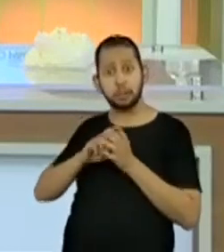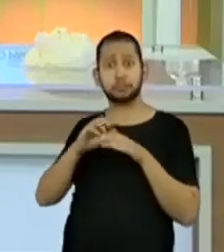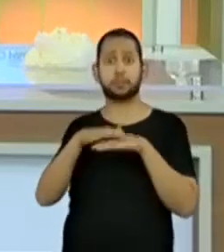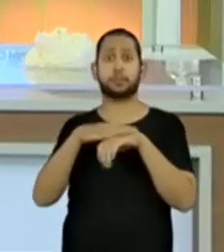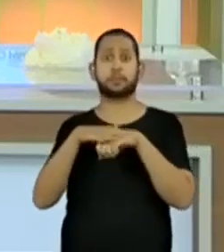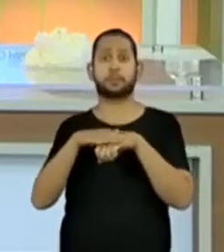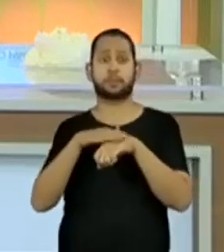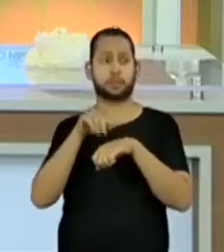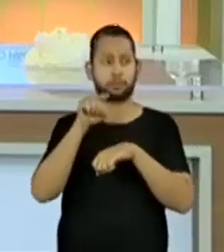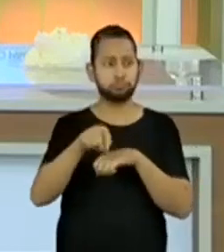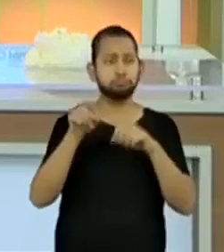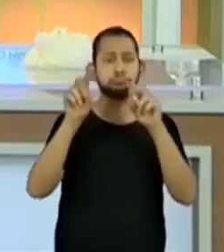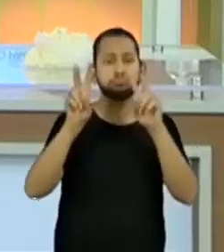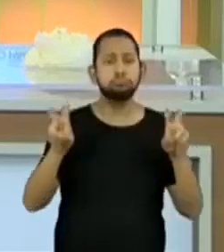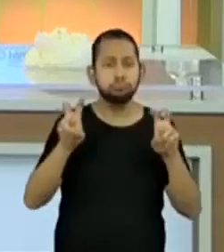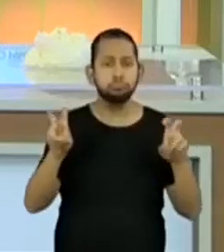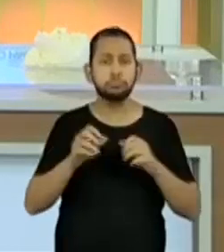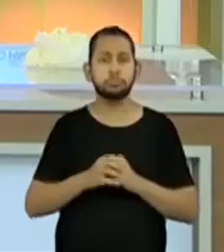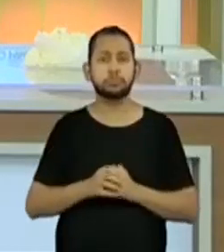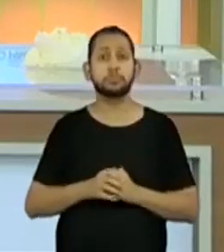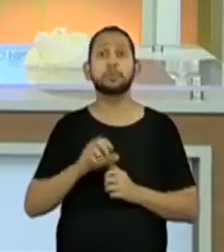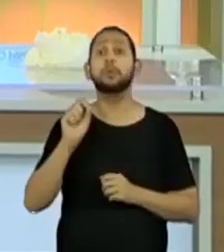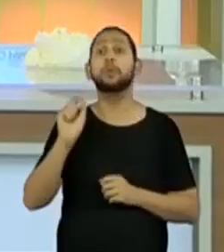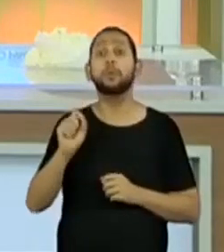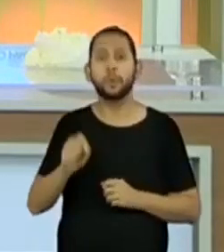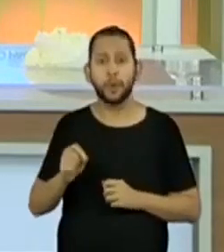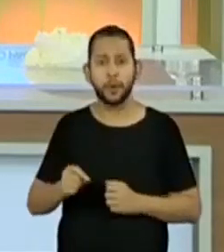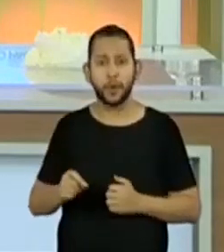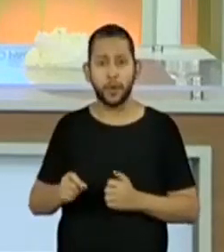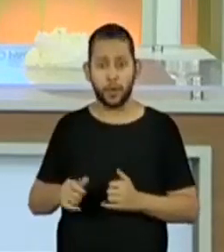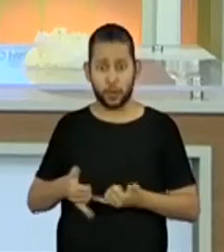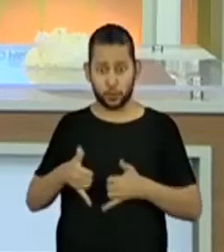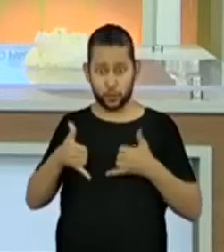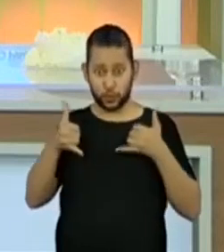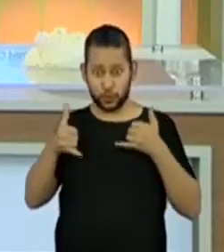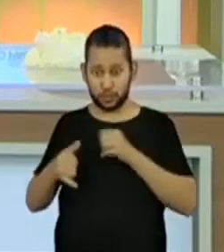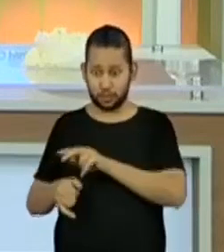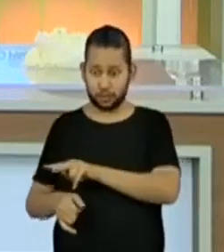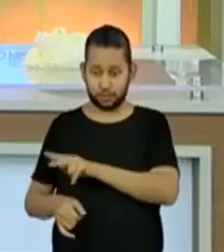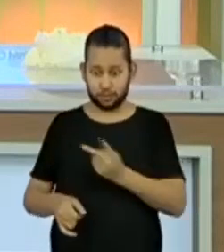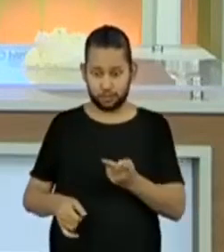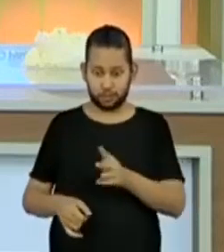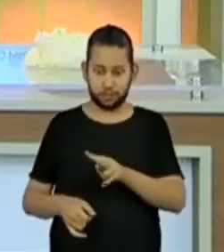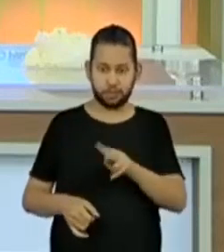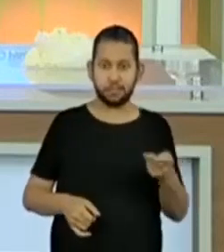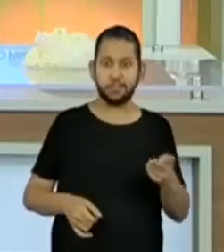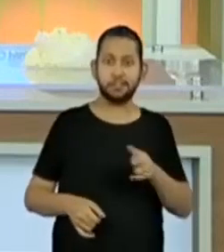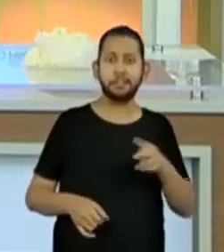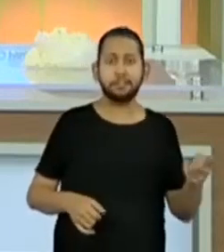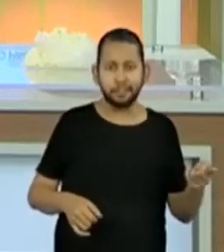hoje sobre transferência de energia e